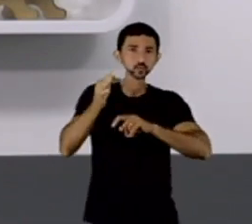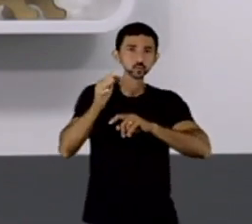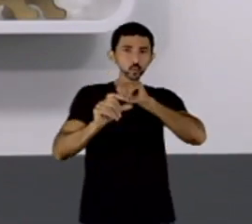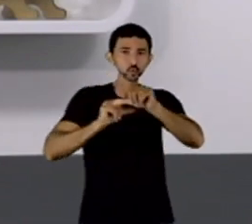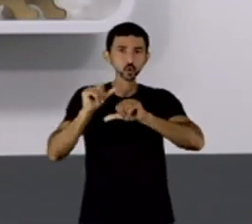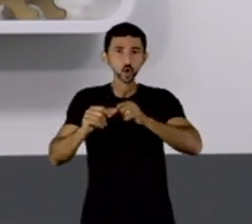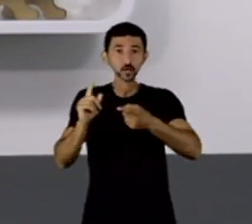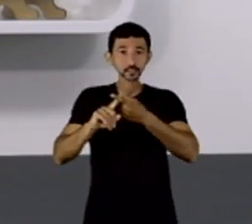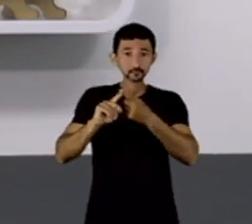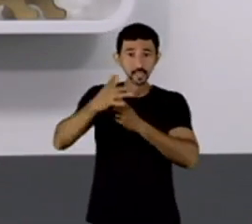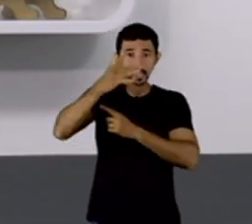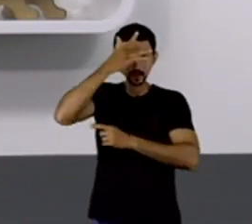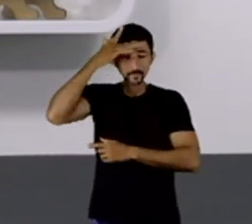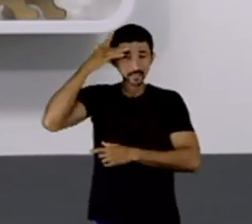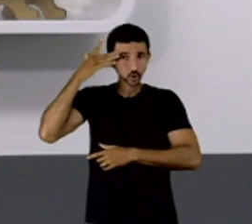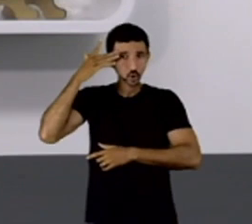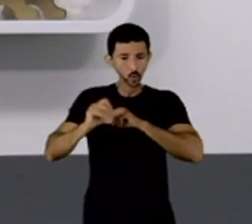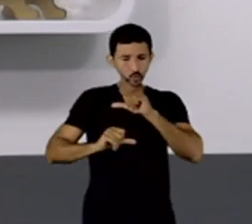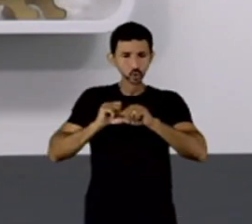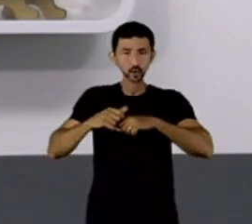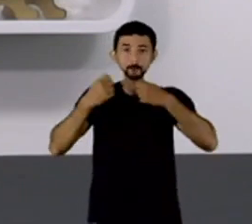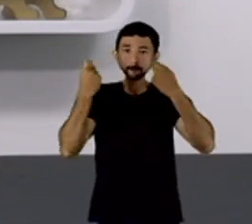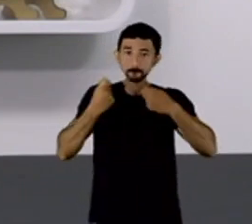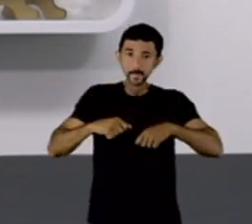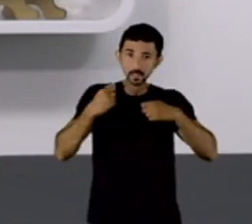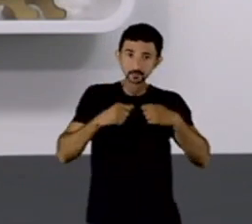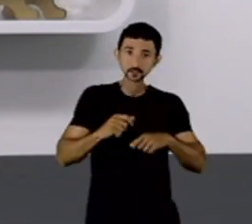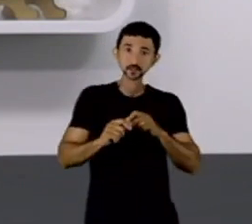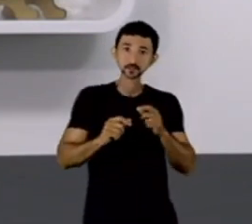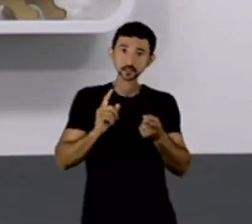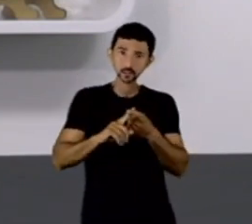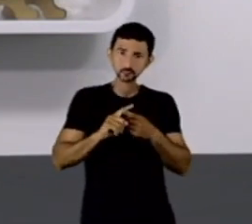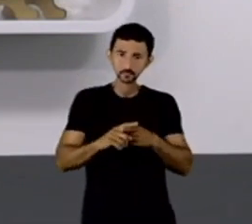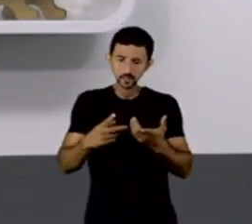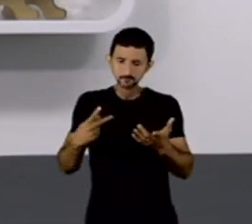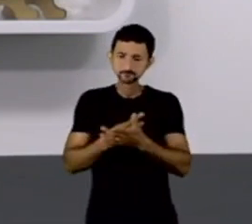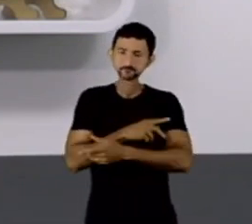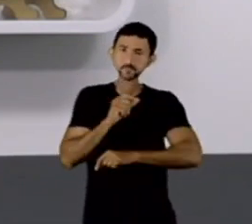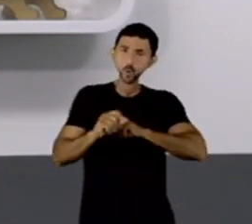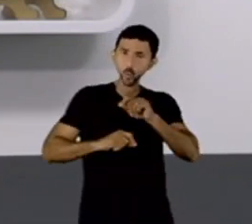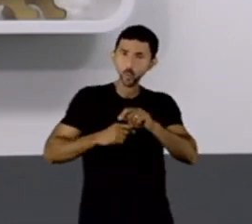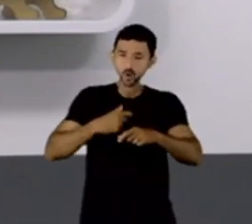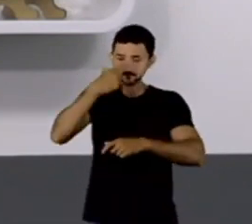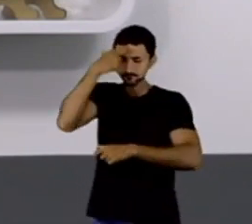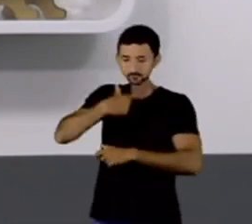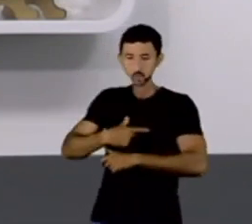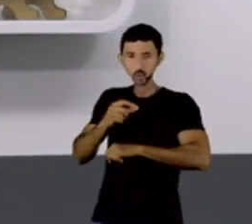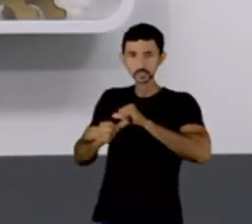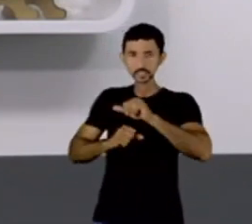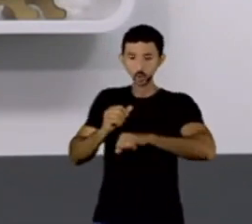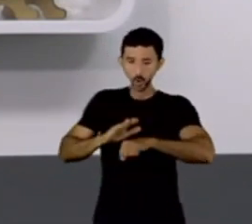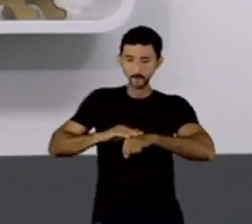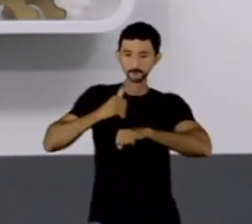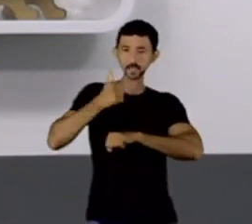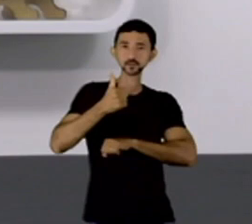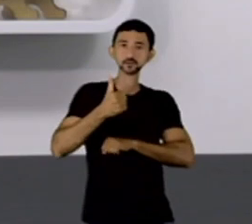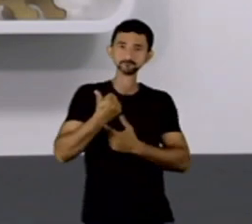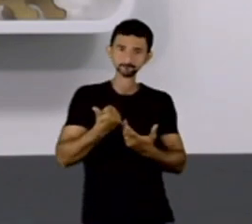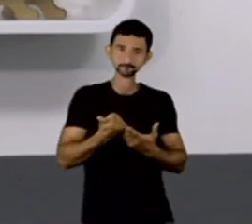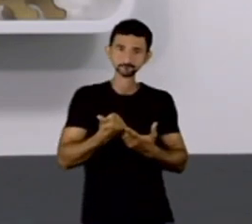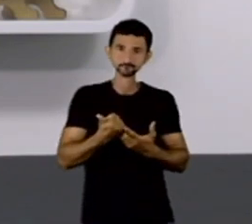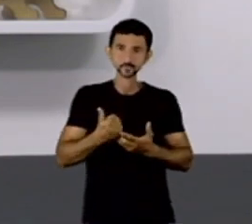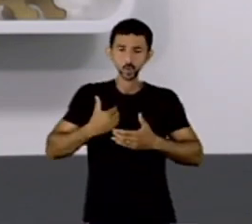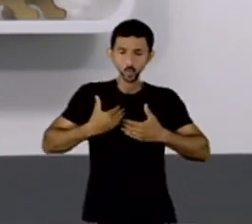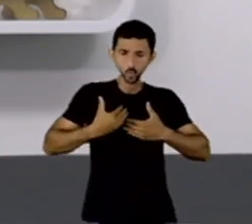as pessoas, muitas delas, precisaram, a situação fez com que elas se tornassem pessoas melhores, com que